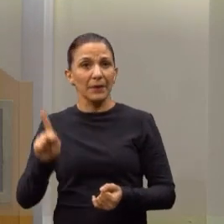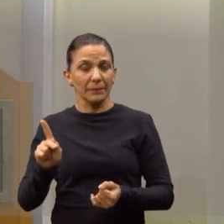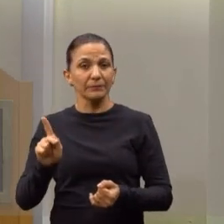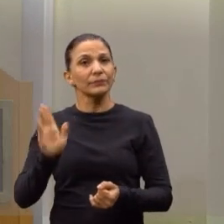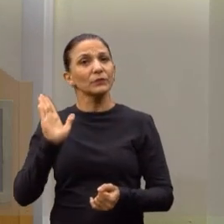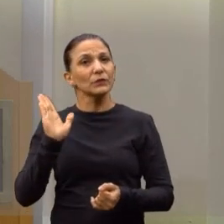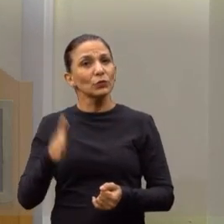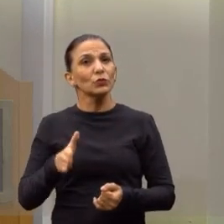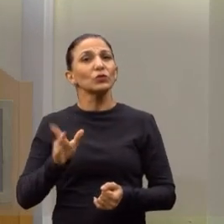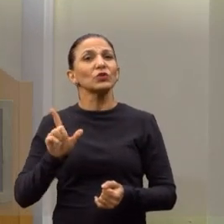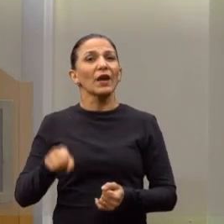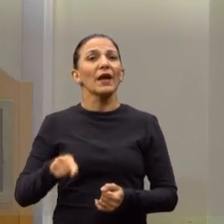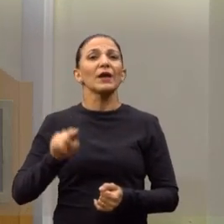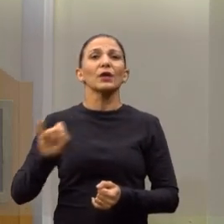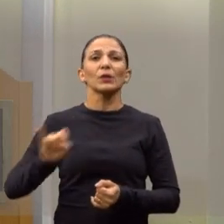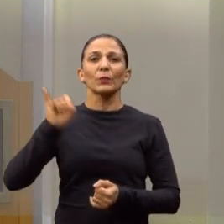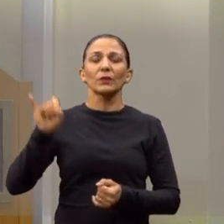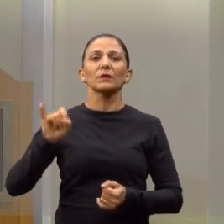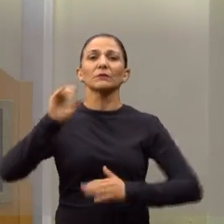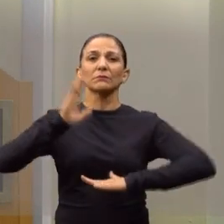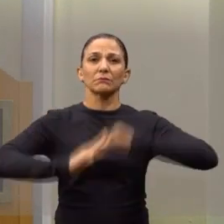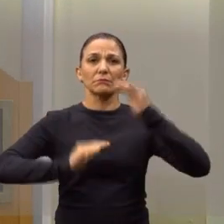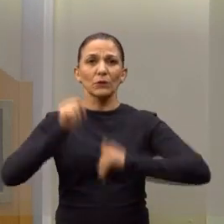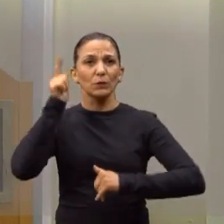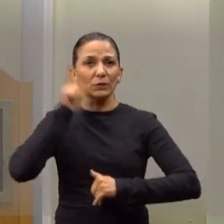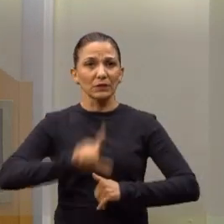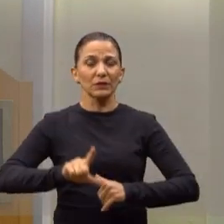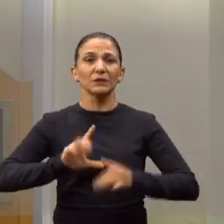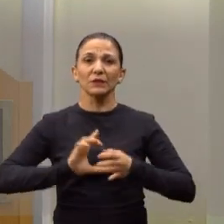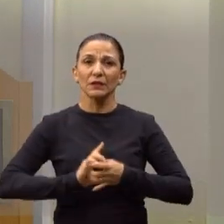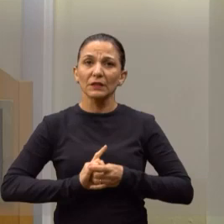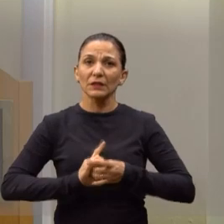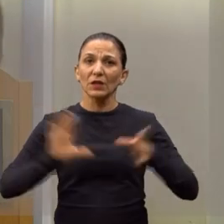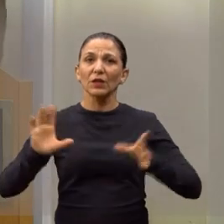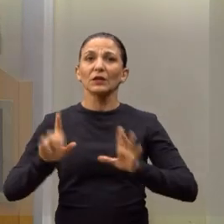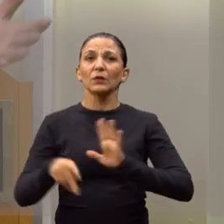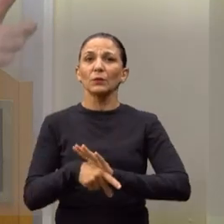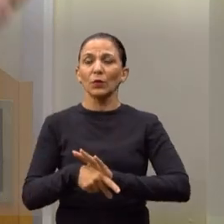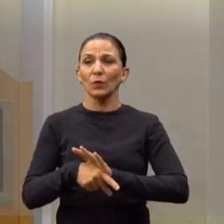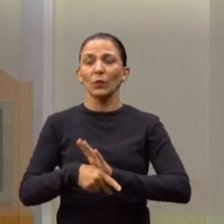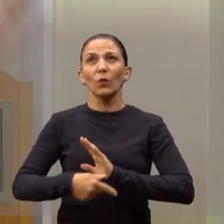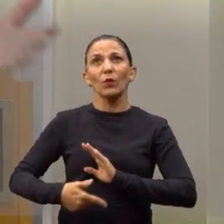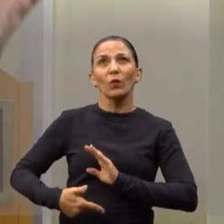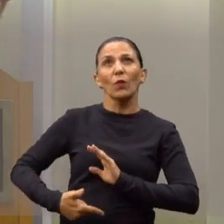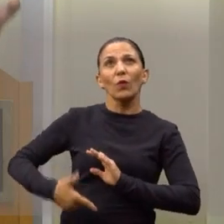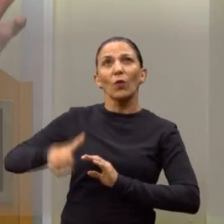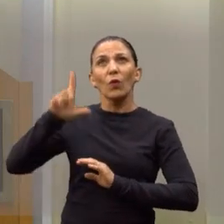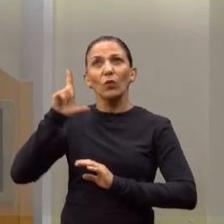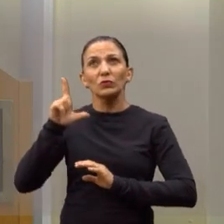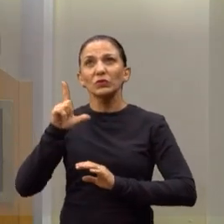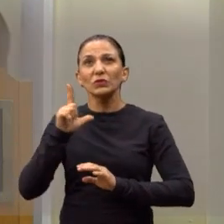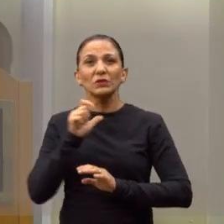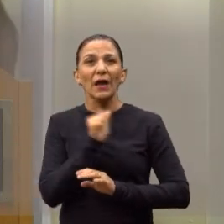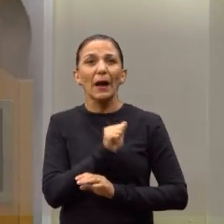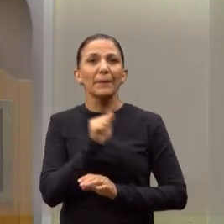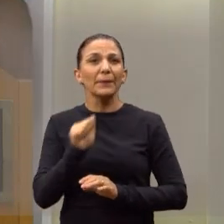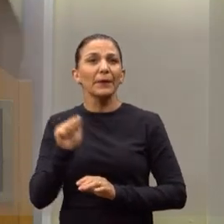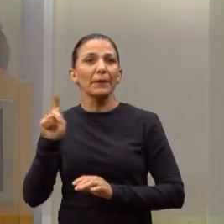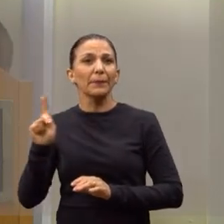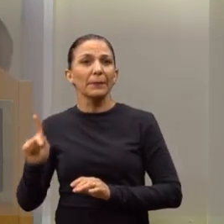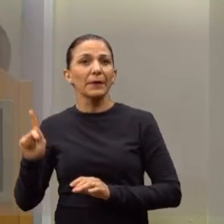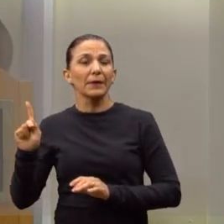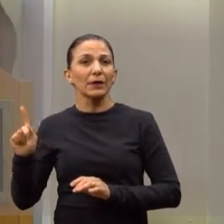comemoração importante que isso está sendo feito para a gente conseguir democratizar. Até o dia de ontem, quando não havia esse programa, as